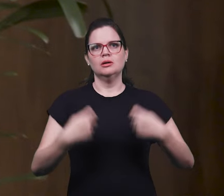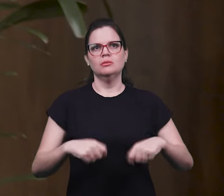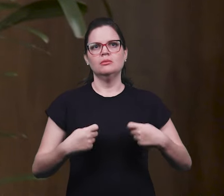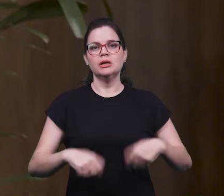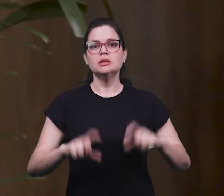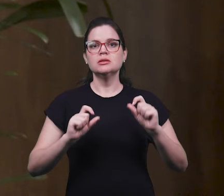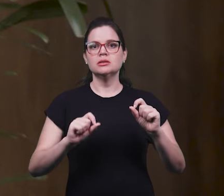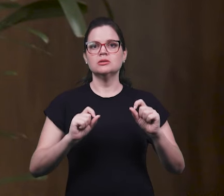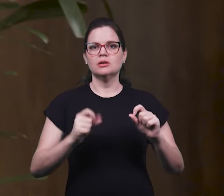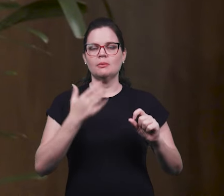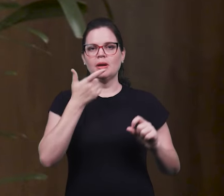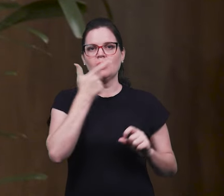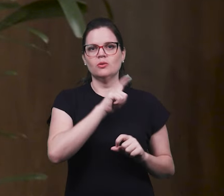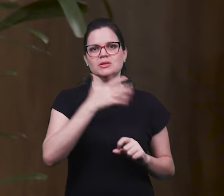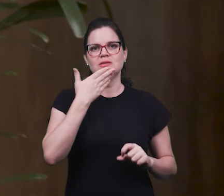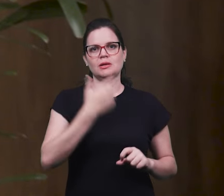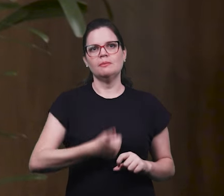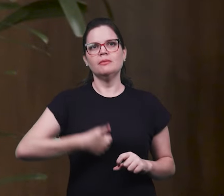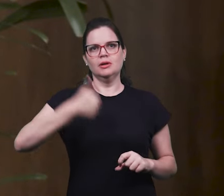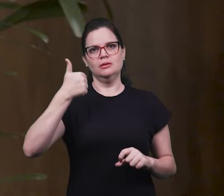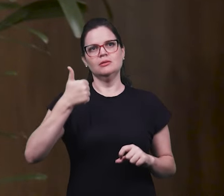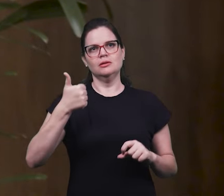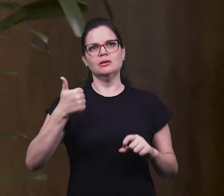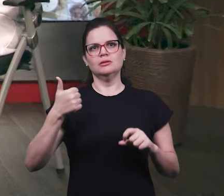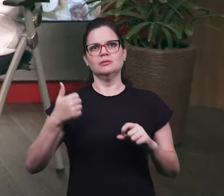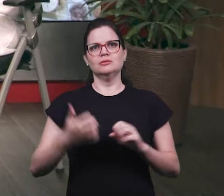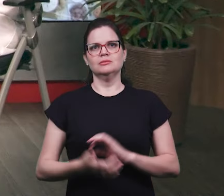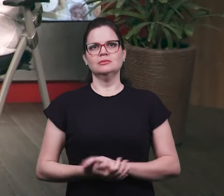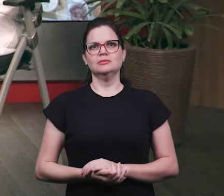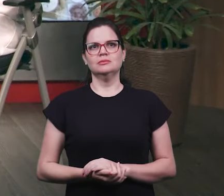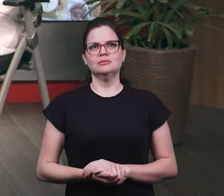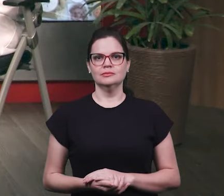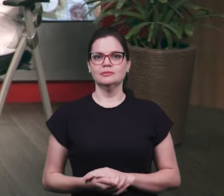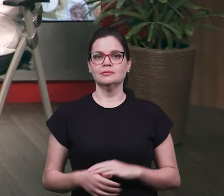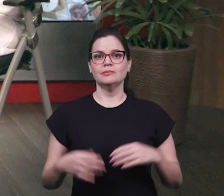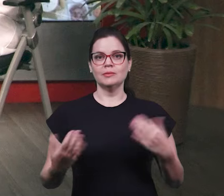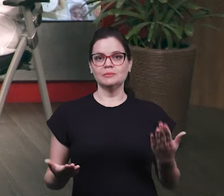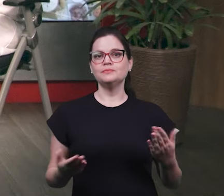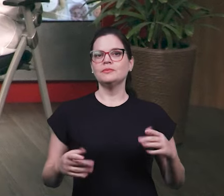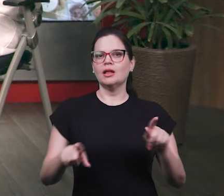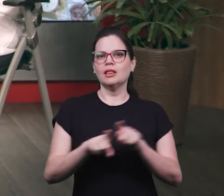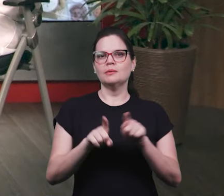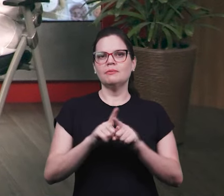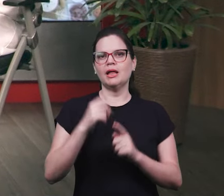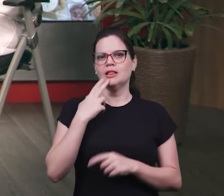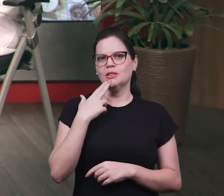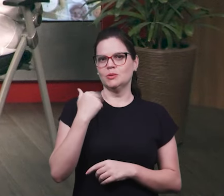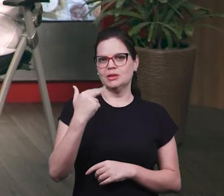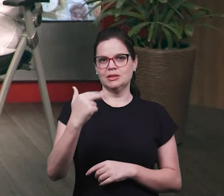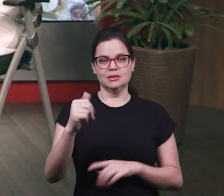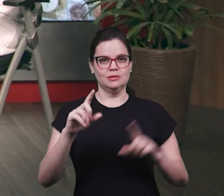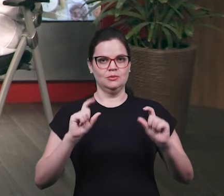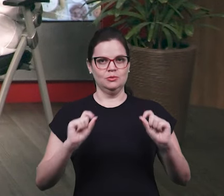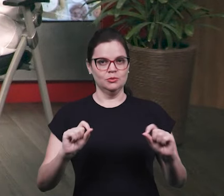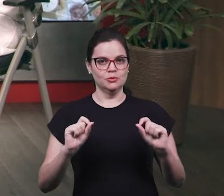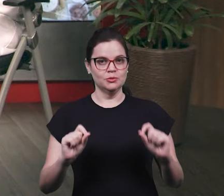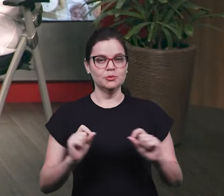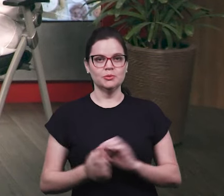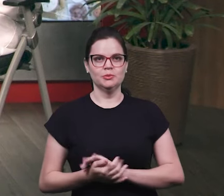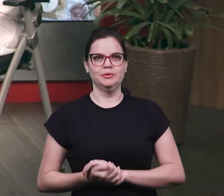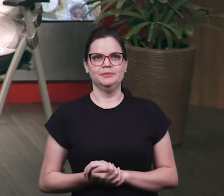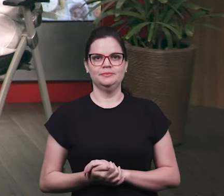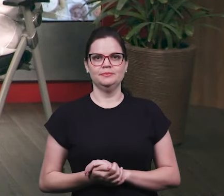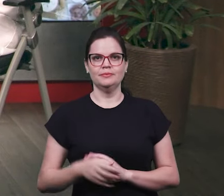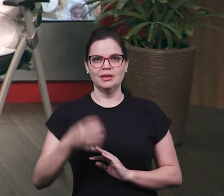uma melhora do do paciente né hum a a nutrição também entra muito nisso porque faz com quando o